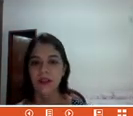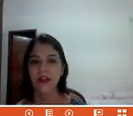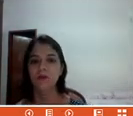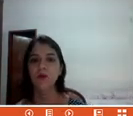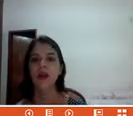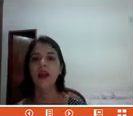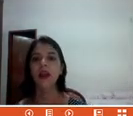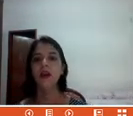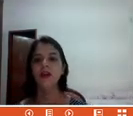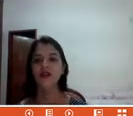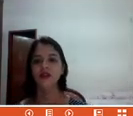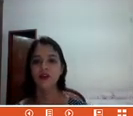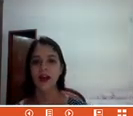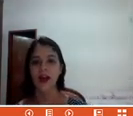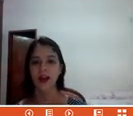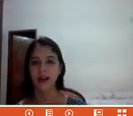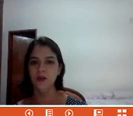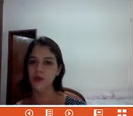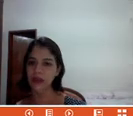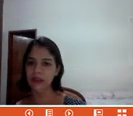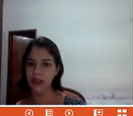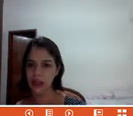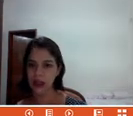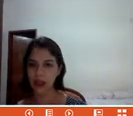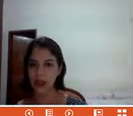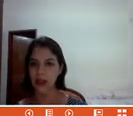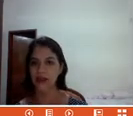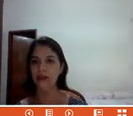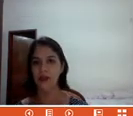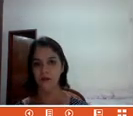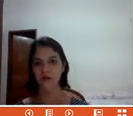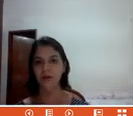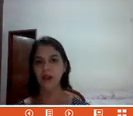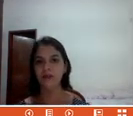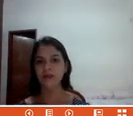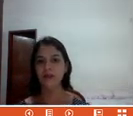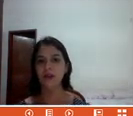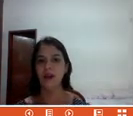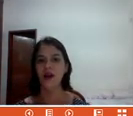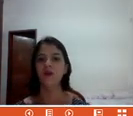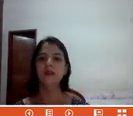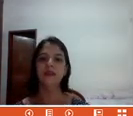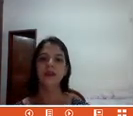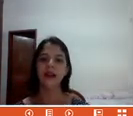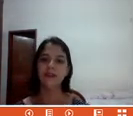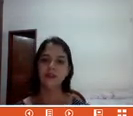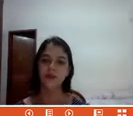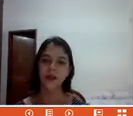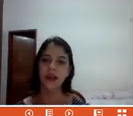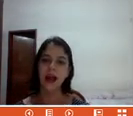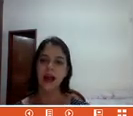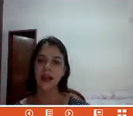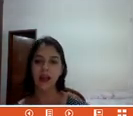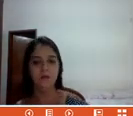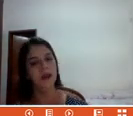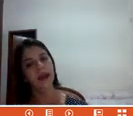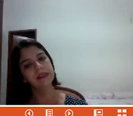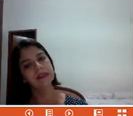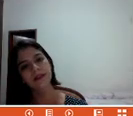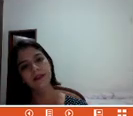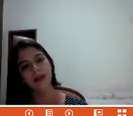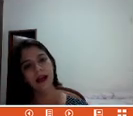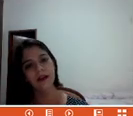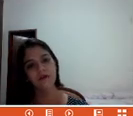por exemplo, rir, chorar e conhecer, tem movimentos. Os sinais ajoelhar, em